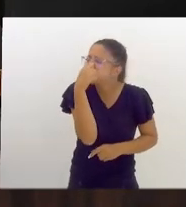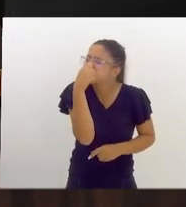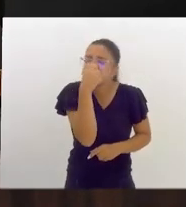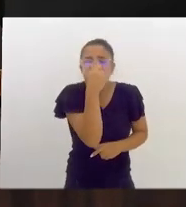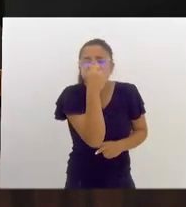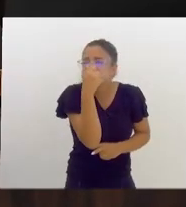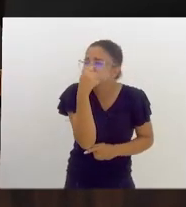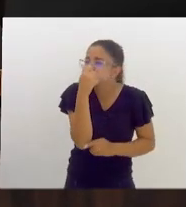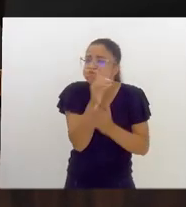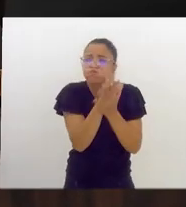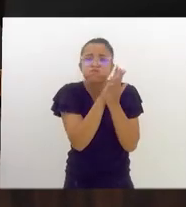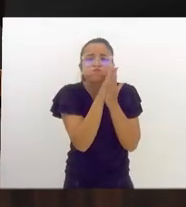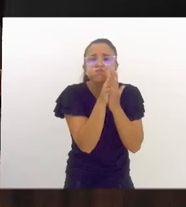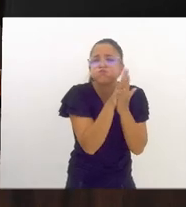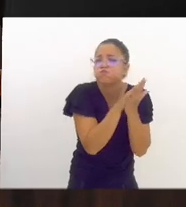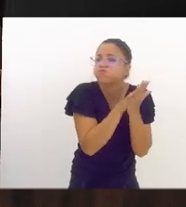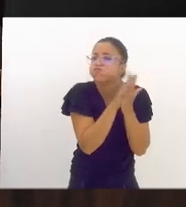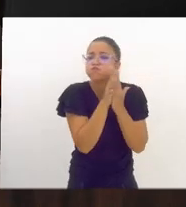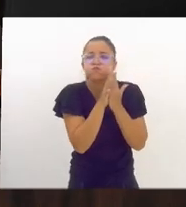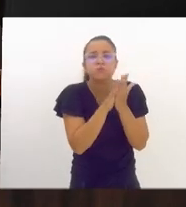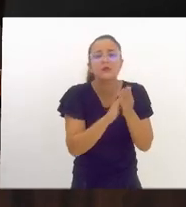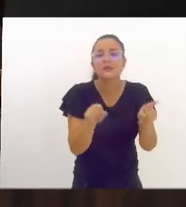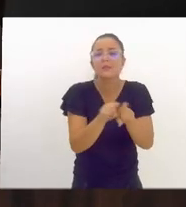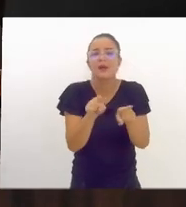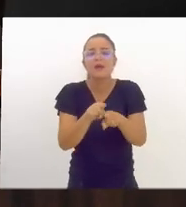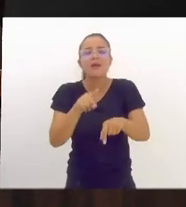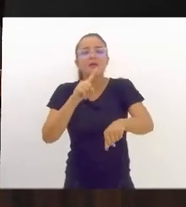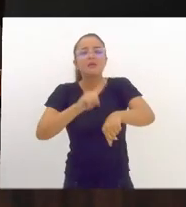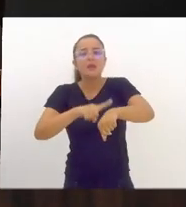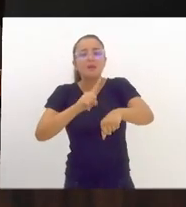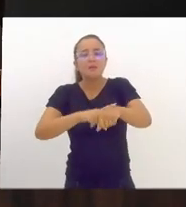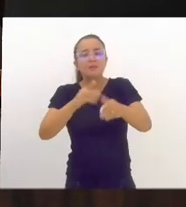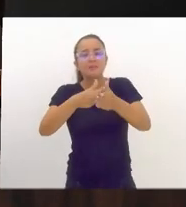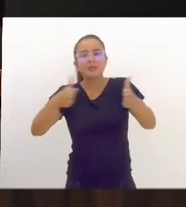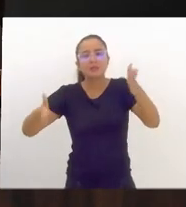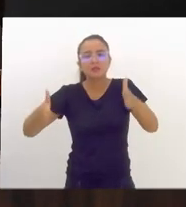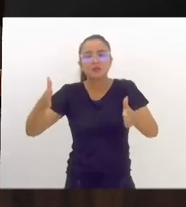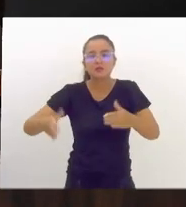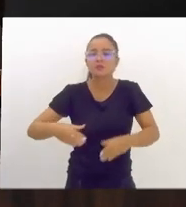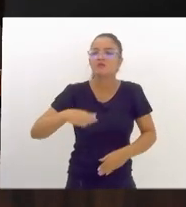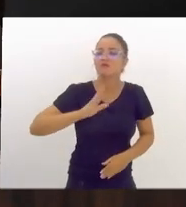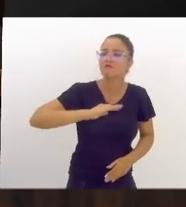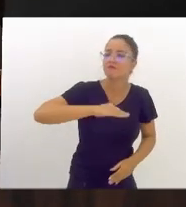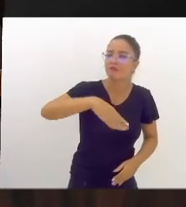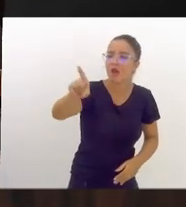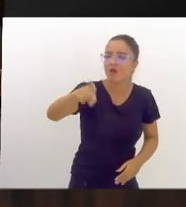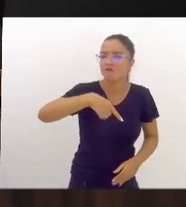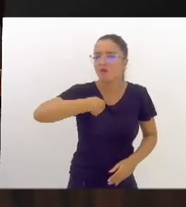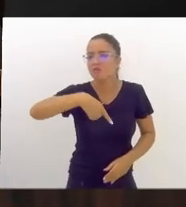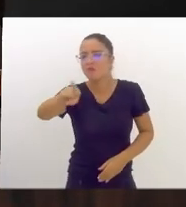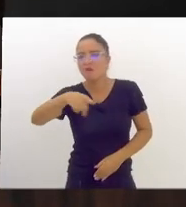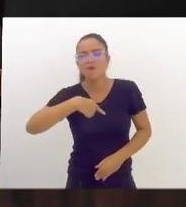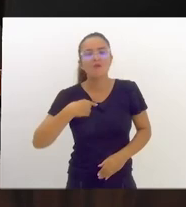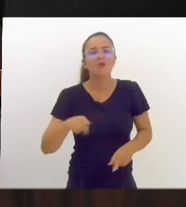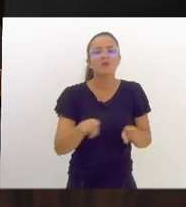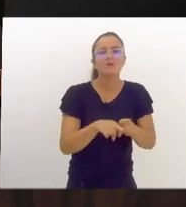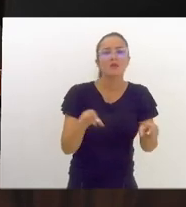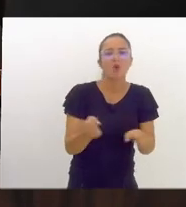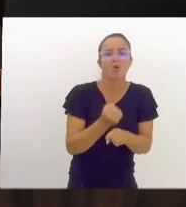composições, duração das viagens, acessibilidade das estações, construção de